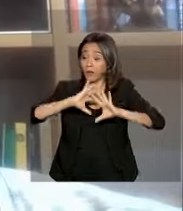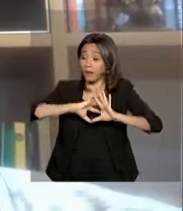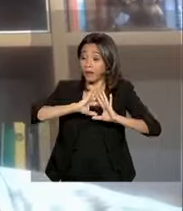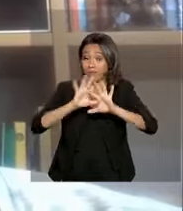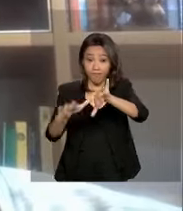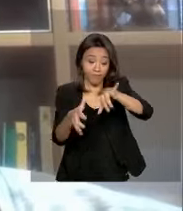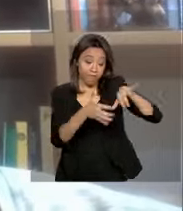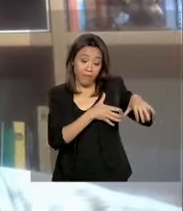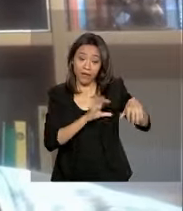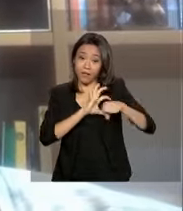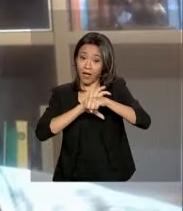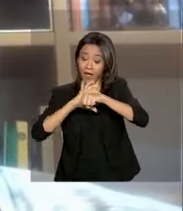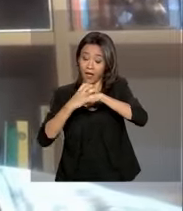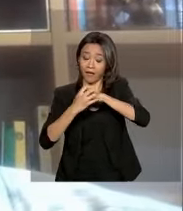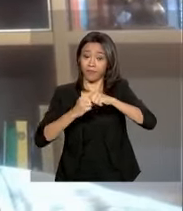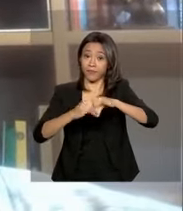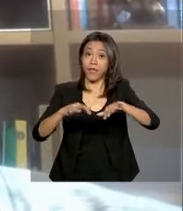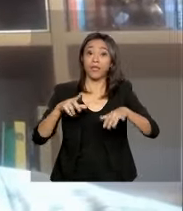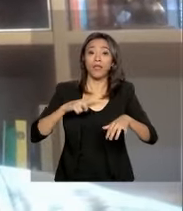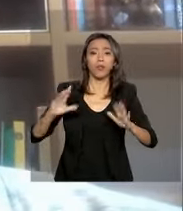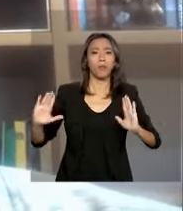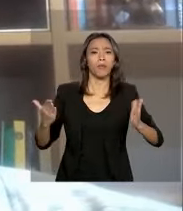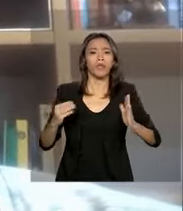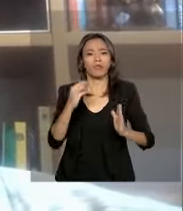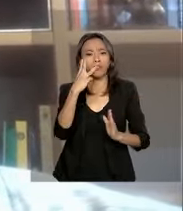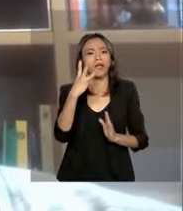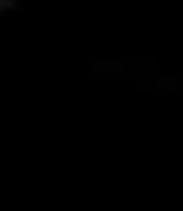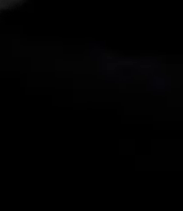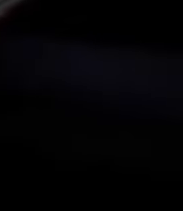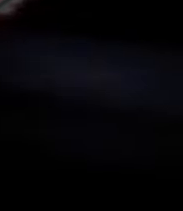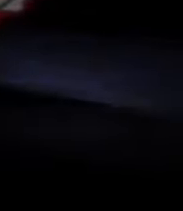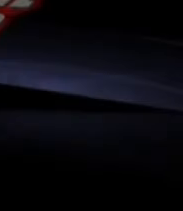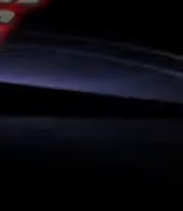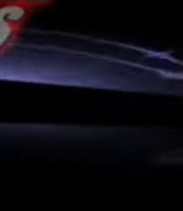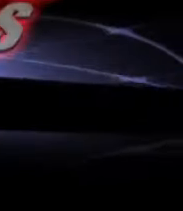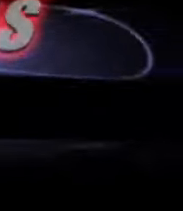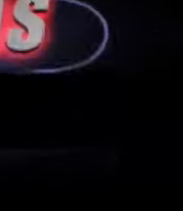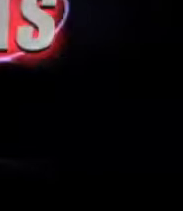né? Eles têm 3 anos para pagar isso aí, sendo 2 para pagar e 1 de carência.